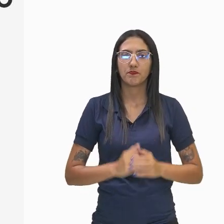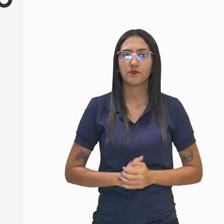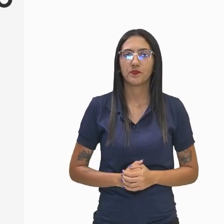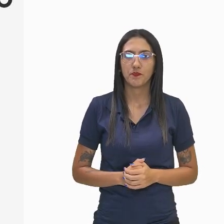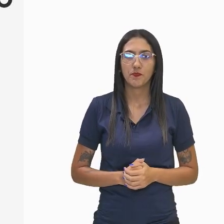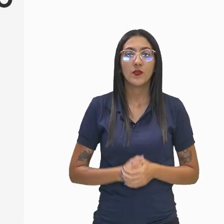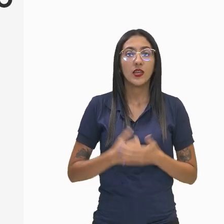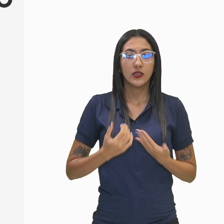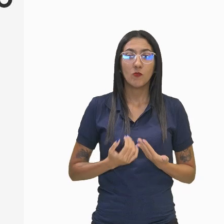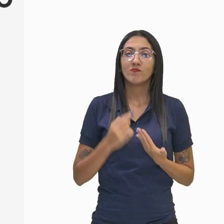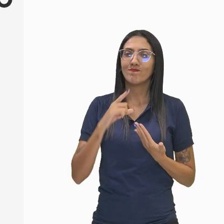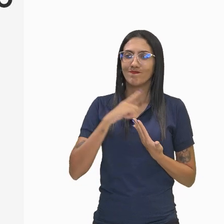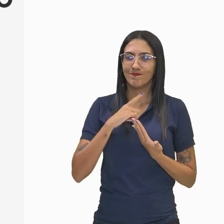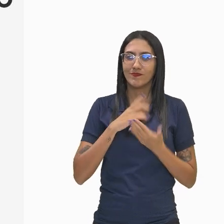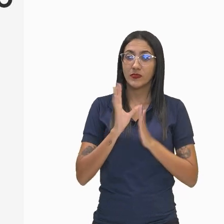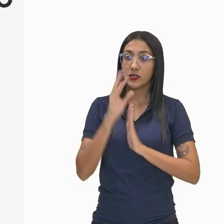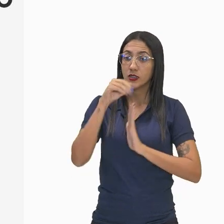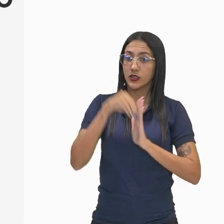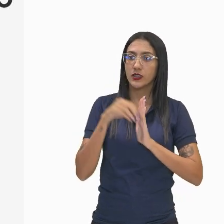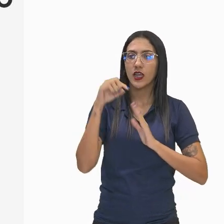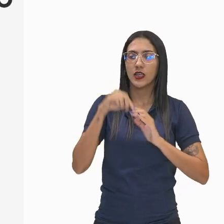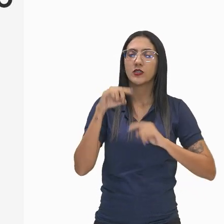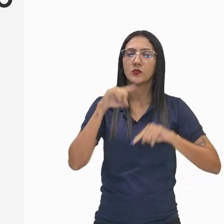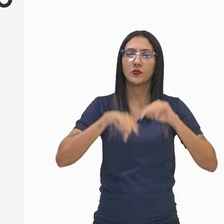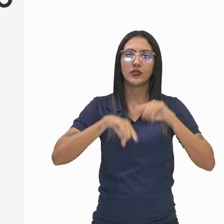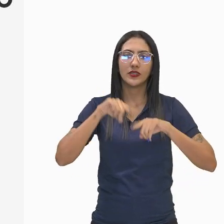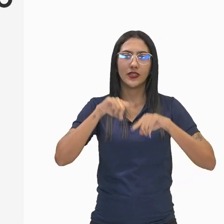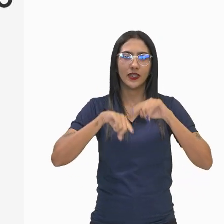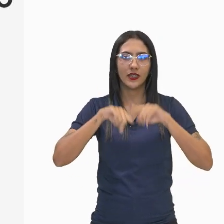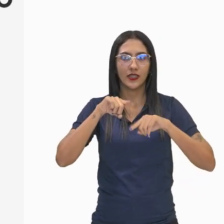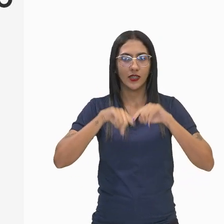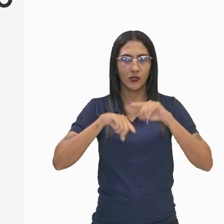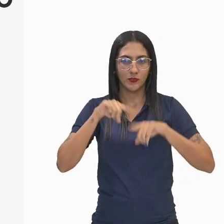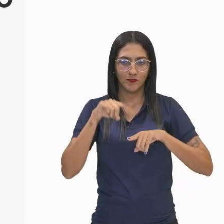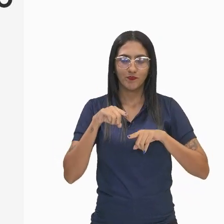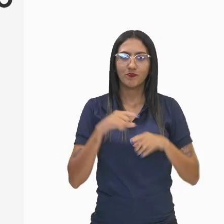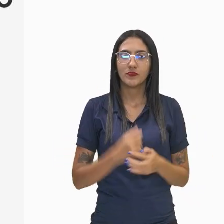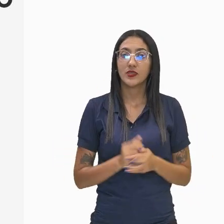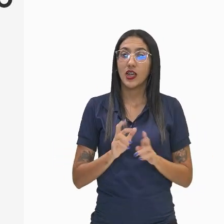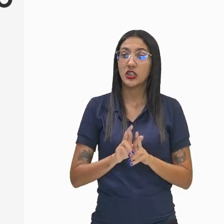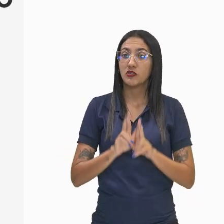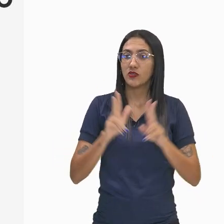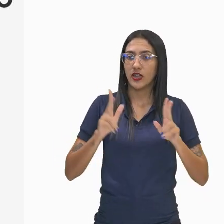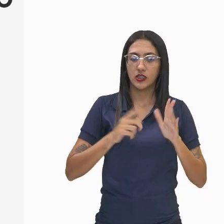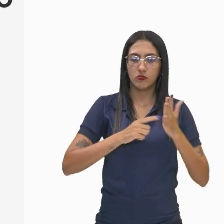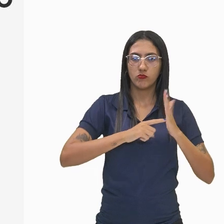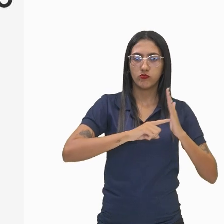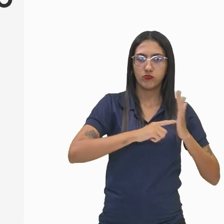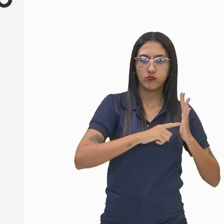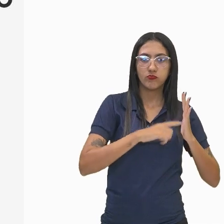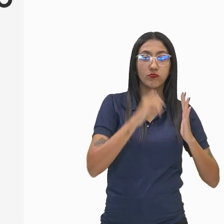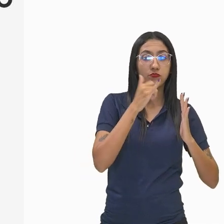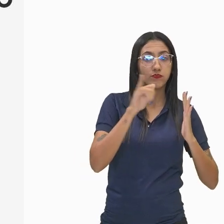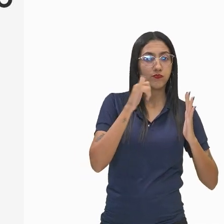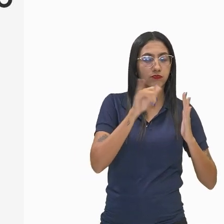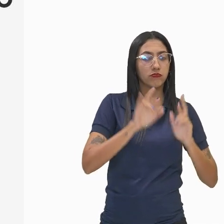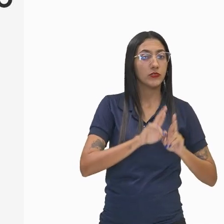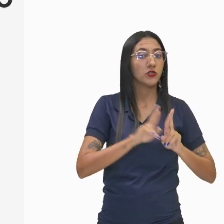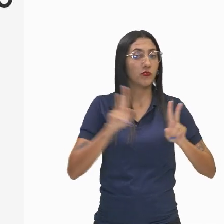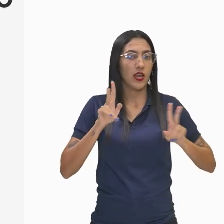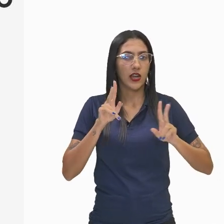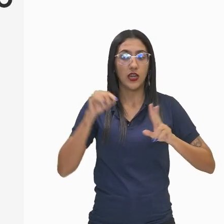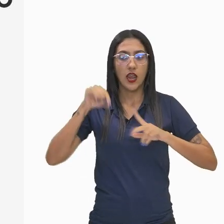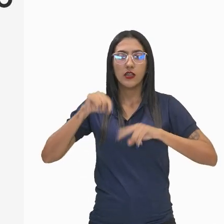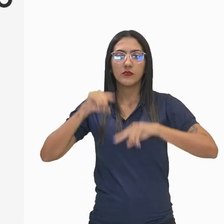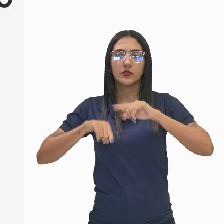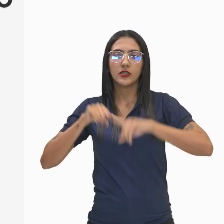força contra-eletromotriz, que é o contrário da força eletromotriz de um gerador, já que o receptor ele